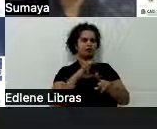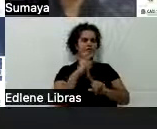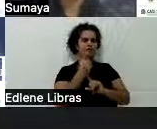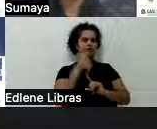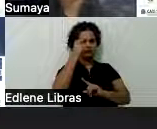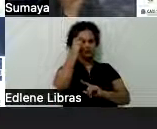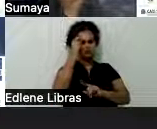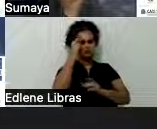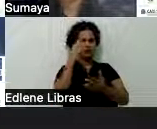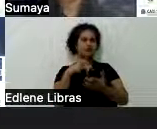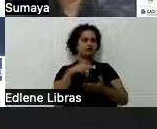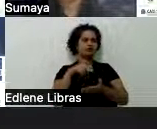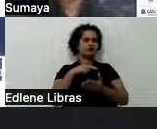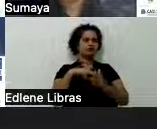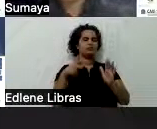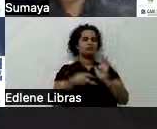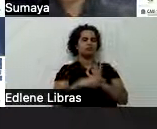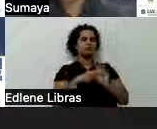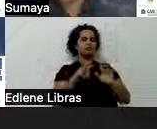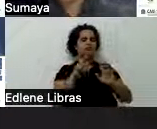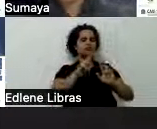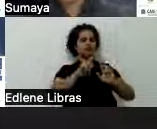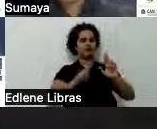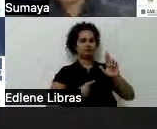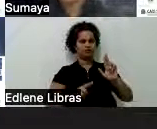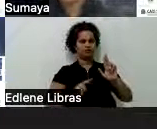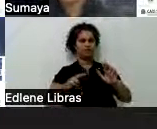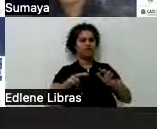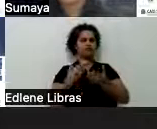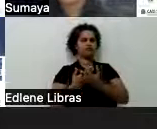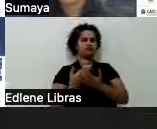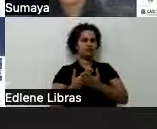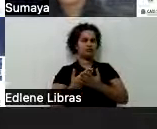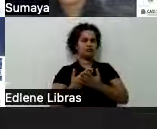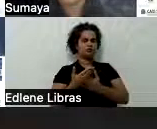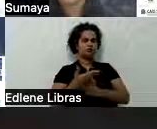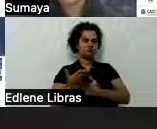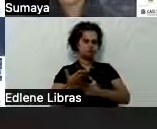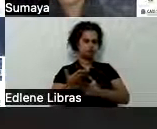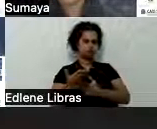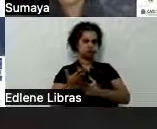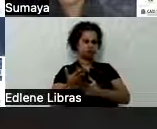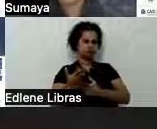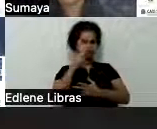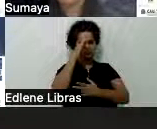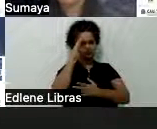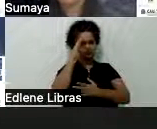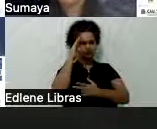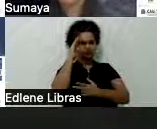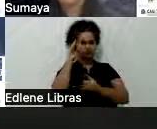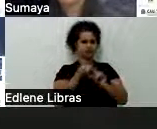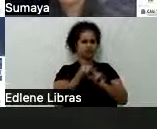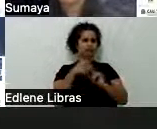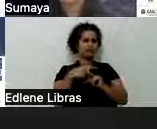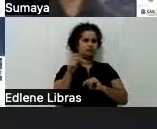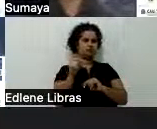da UFRJ, aqui são os voluntários, os estudantes de graduação e pós-graduação da UFRJ que participaram dessa